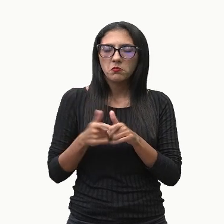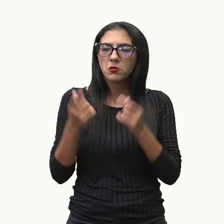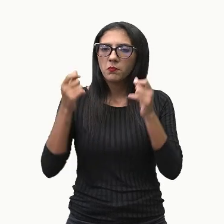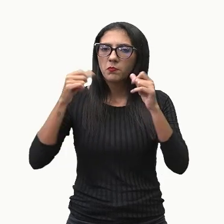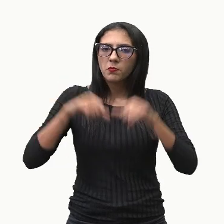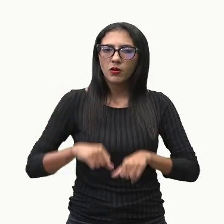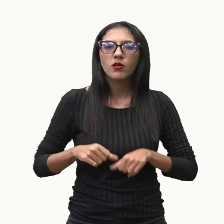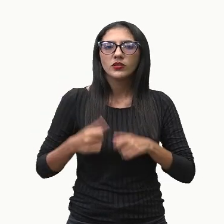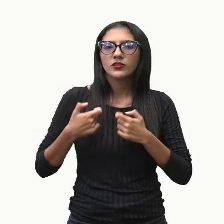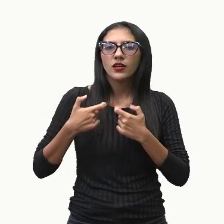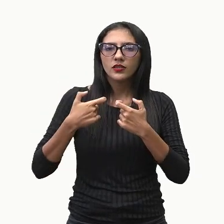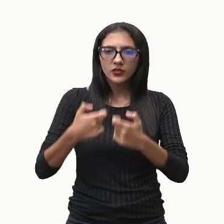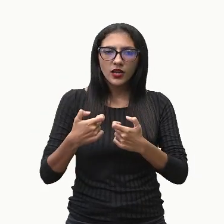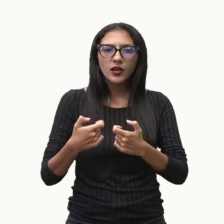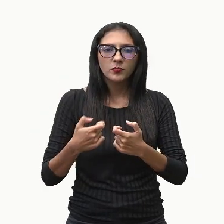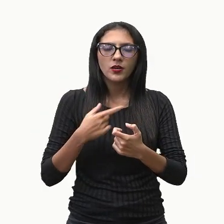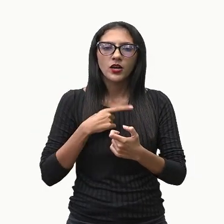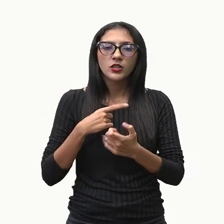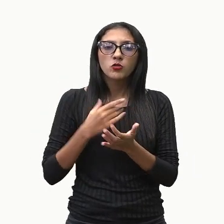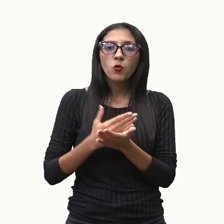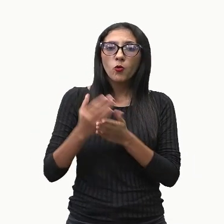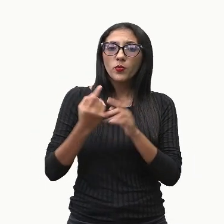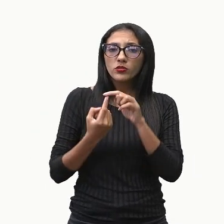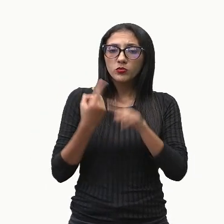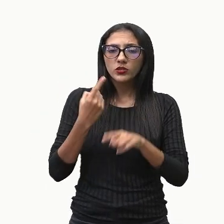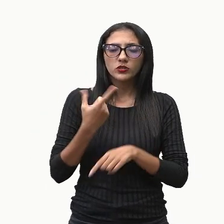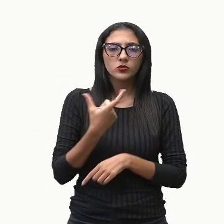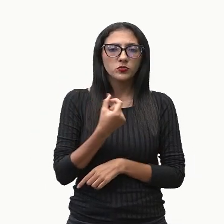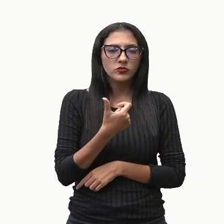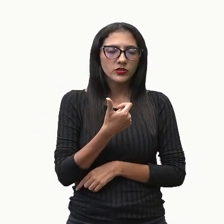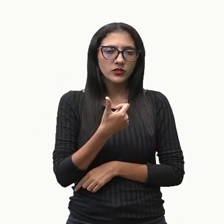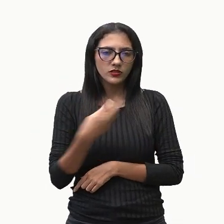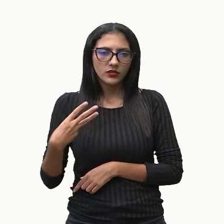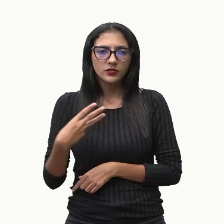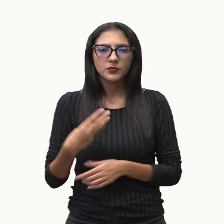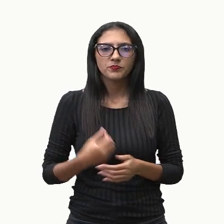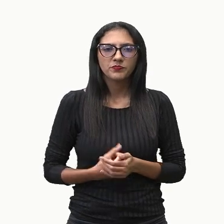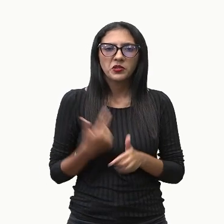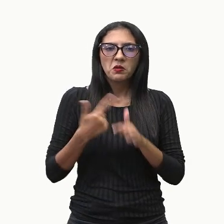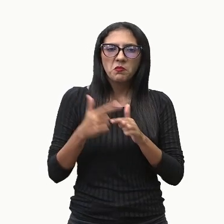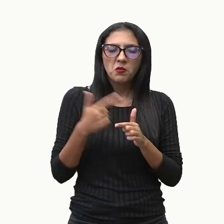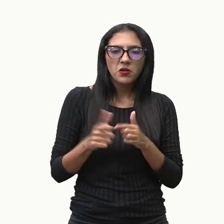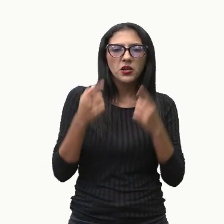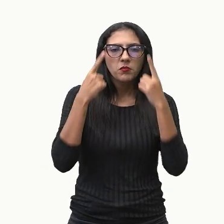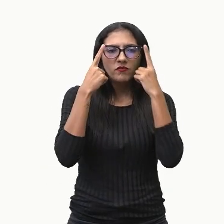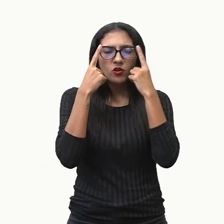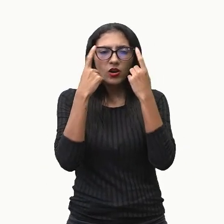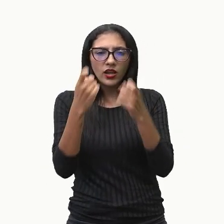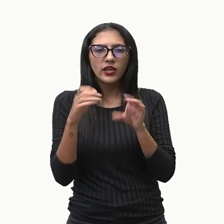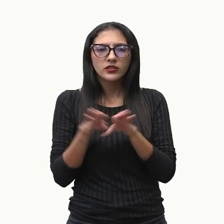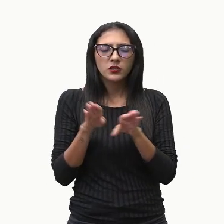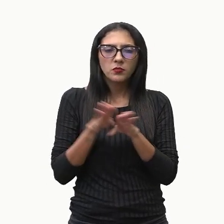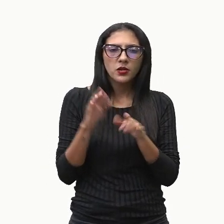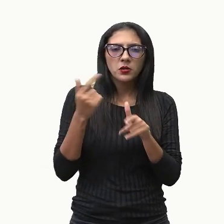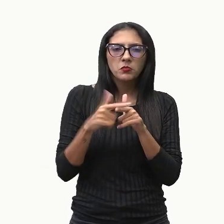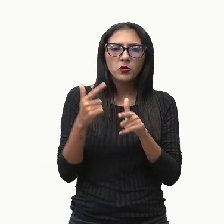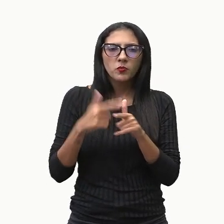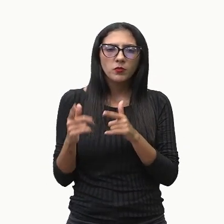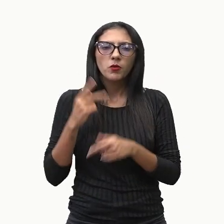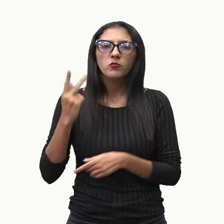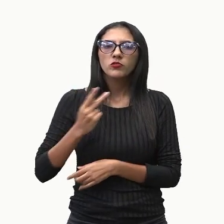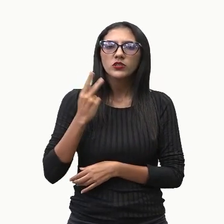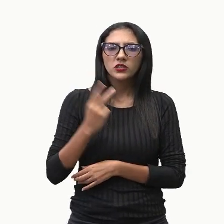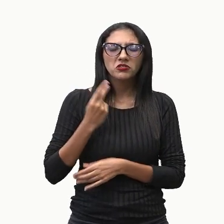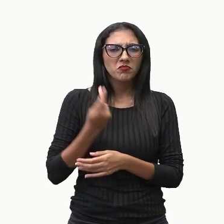Sul, que eclodiu lá em 2013. A violência e a instabilidade política levaram milhões de sul-sudaneses